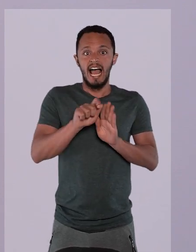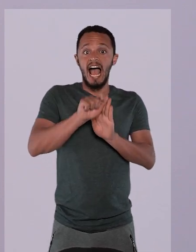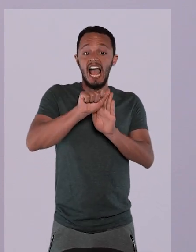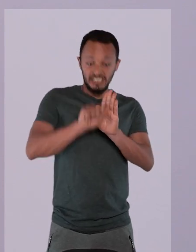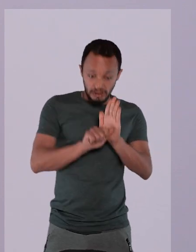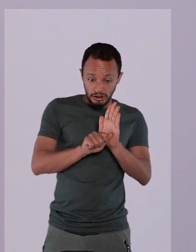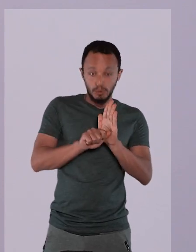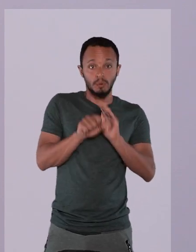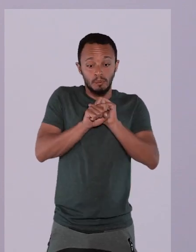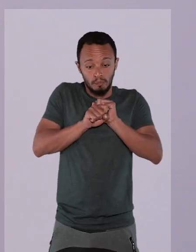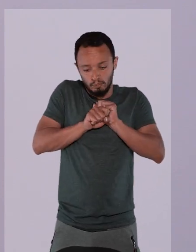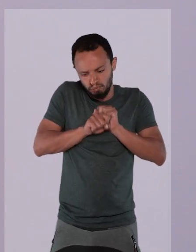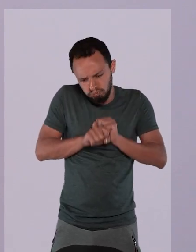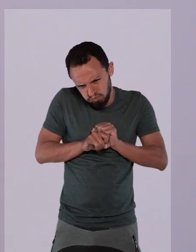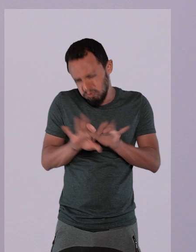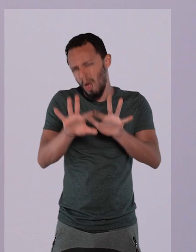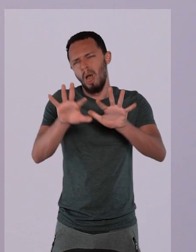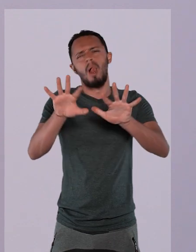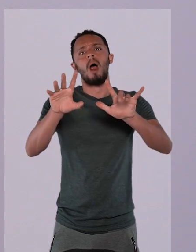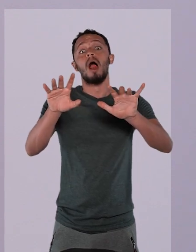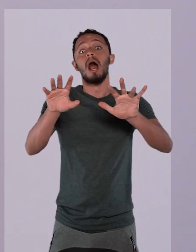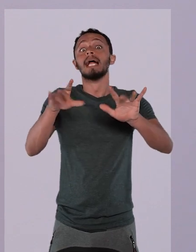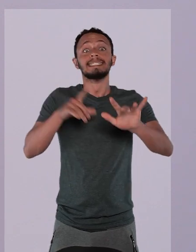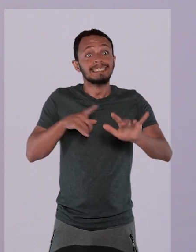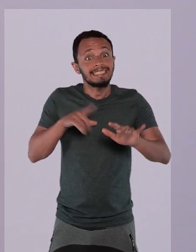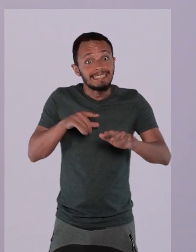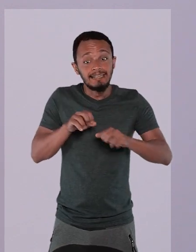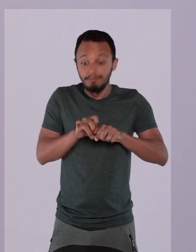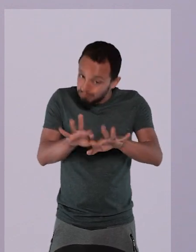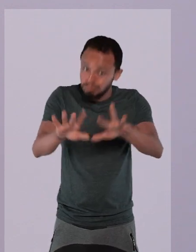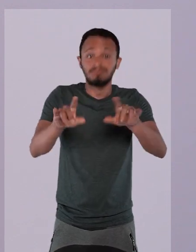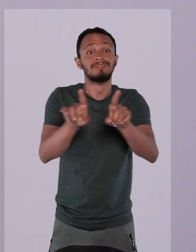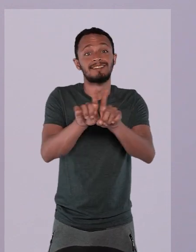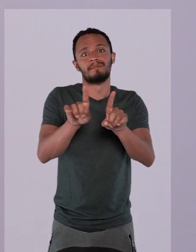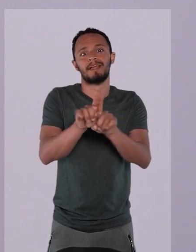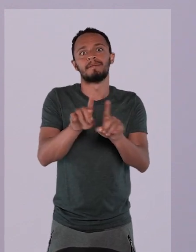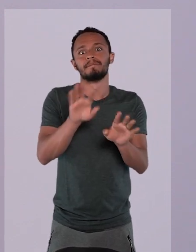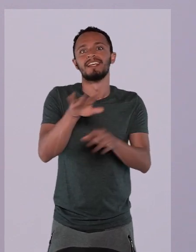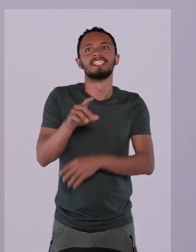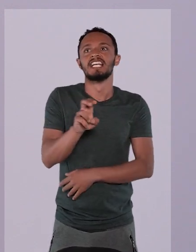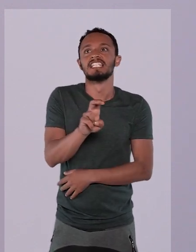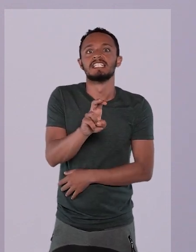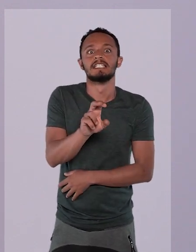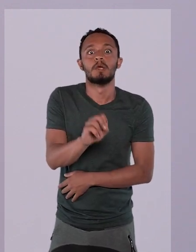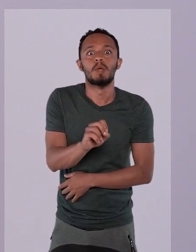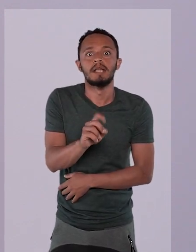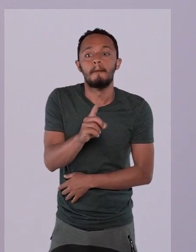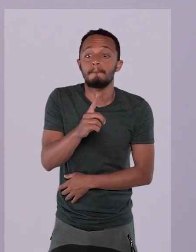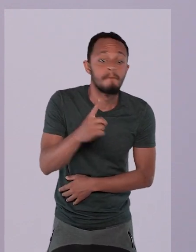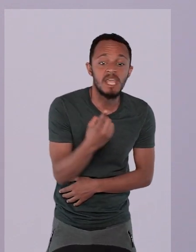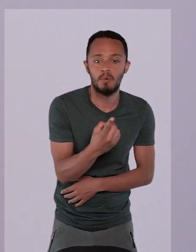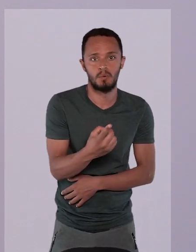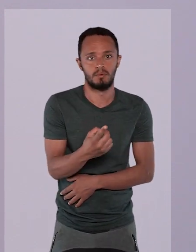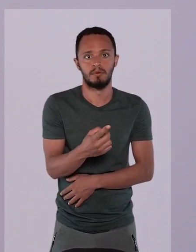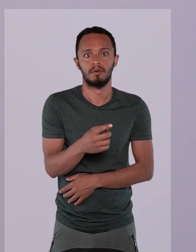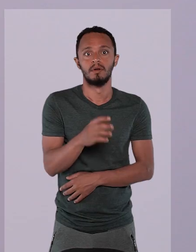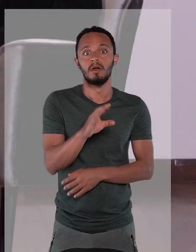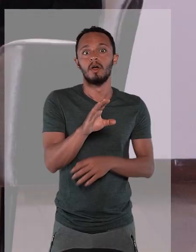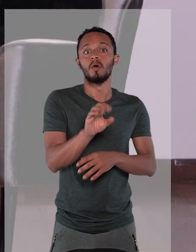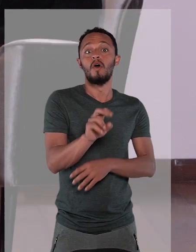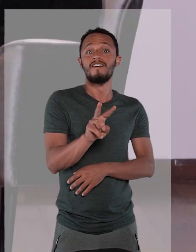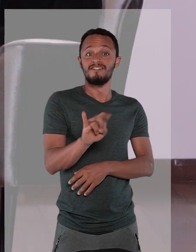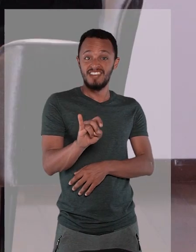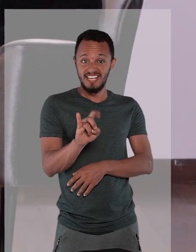de referência, Afonso, que se chama PubMed, a gente entrava e já tinha assim, 50 mil coisas. Você botava Covid-19. Hoje